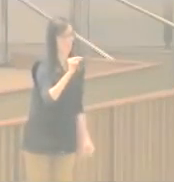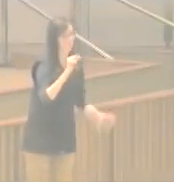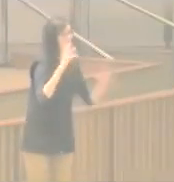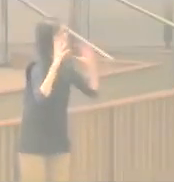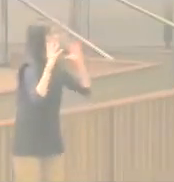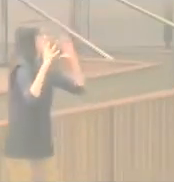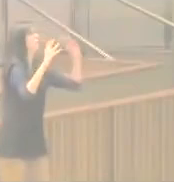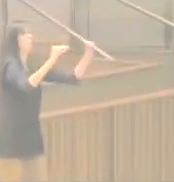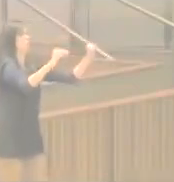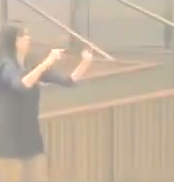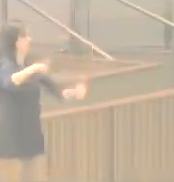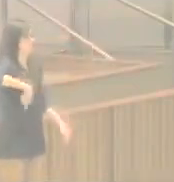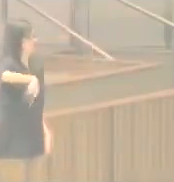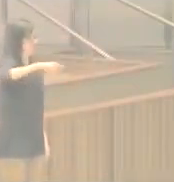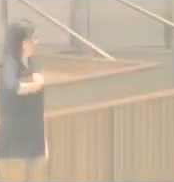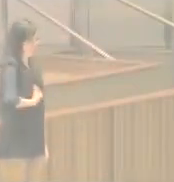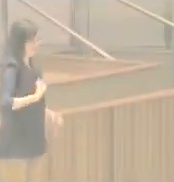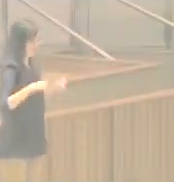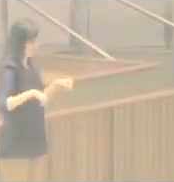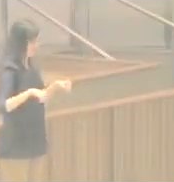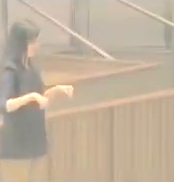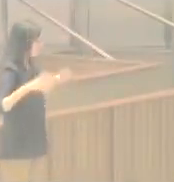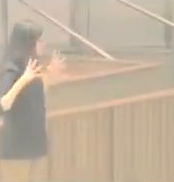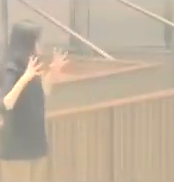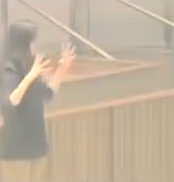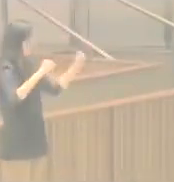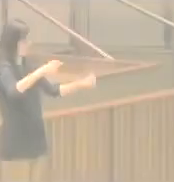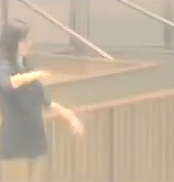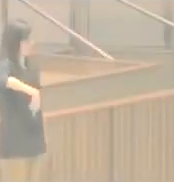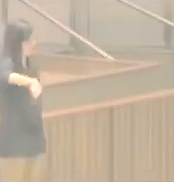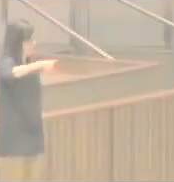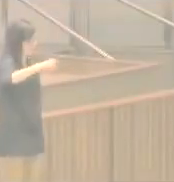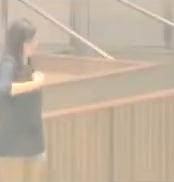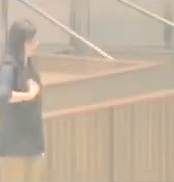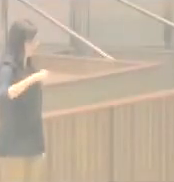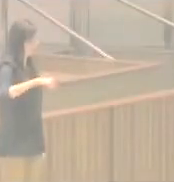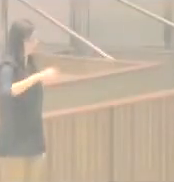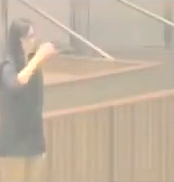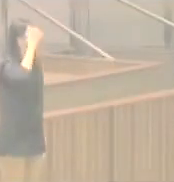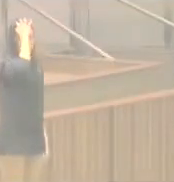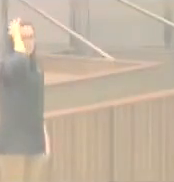todos nós que estamos aqui, todos nós que estamos aqui,